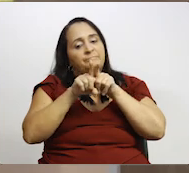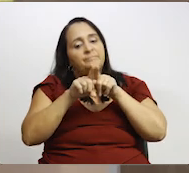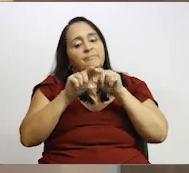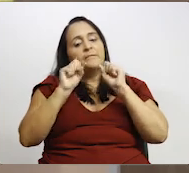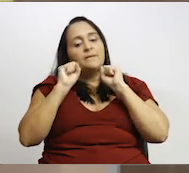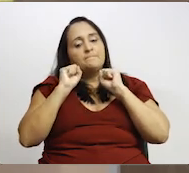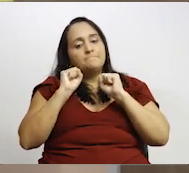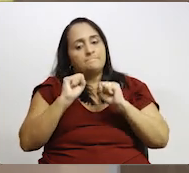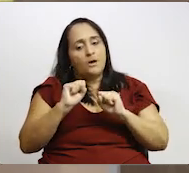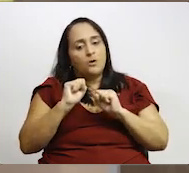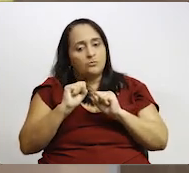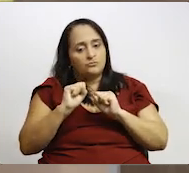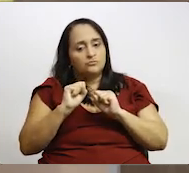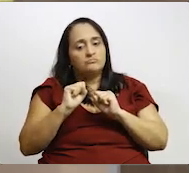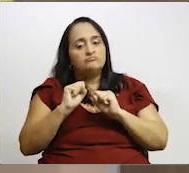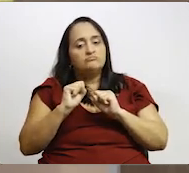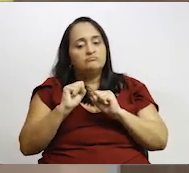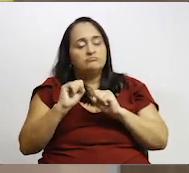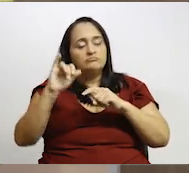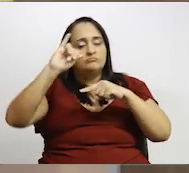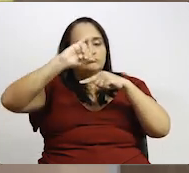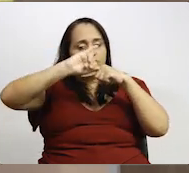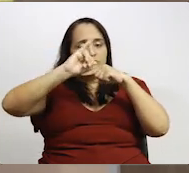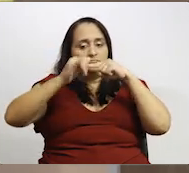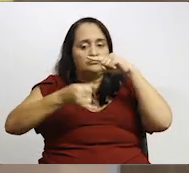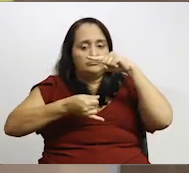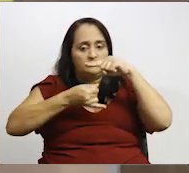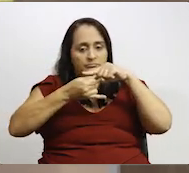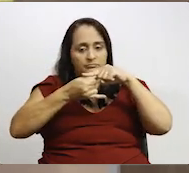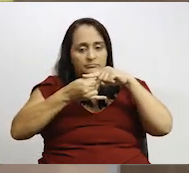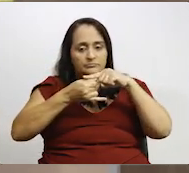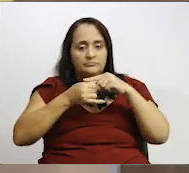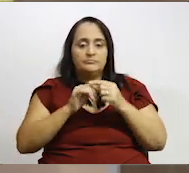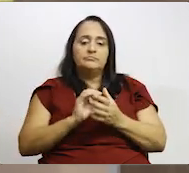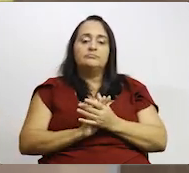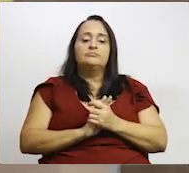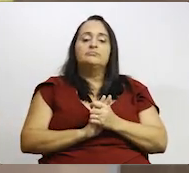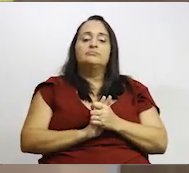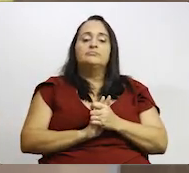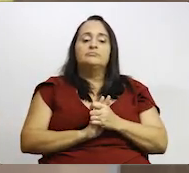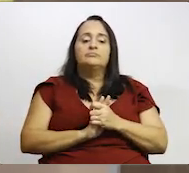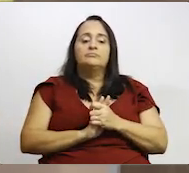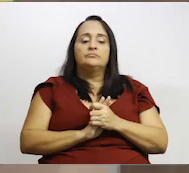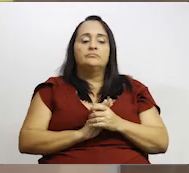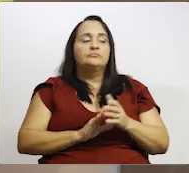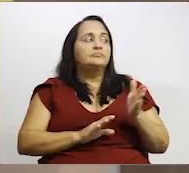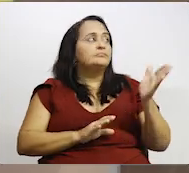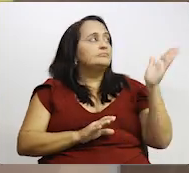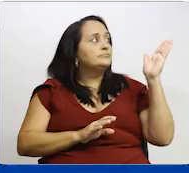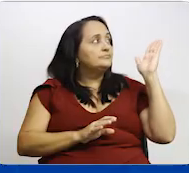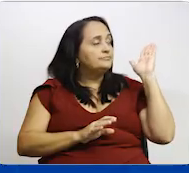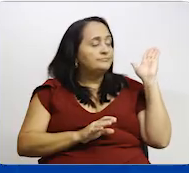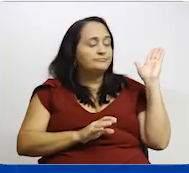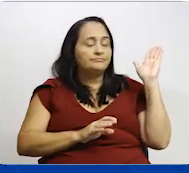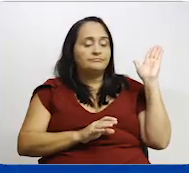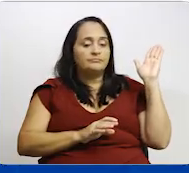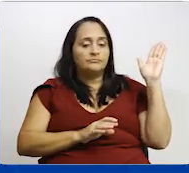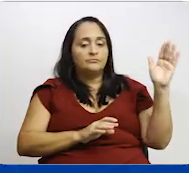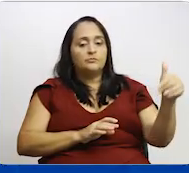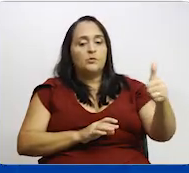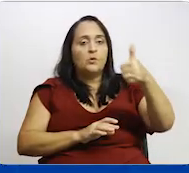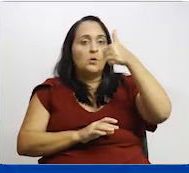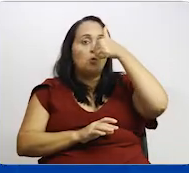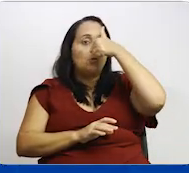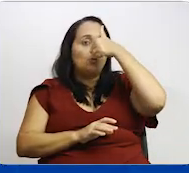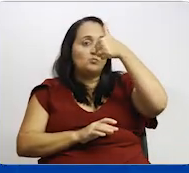situação, também eu vou formar uma fração. Como é que eu represento essa fração? Olha aí,